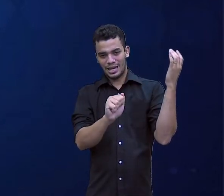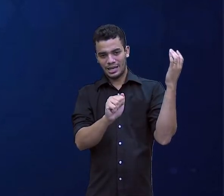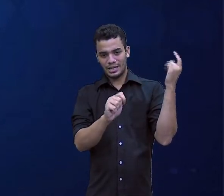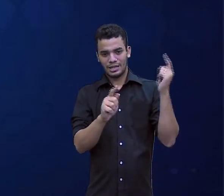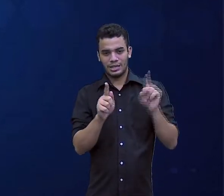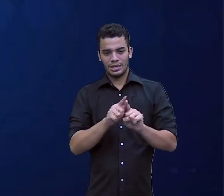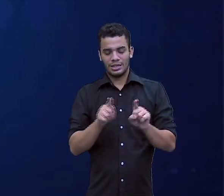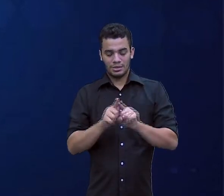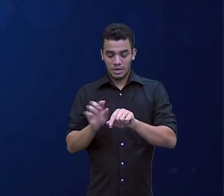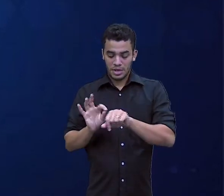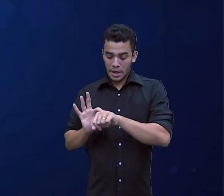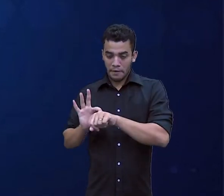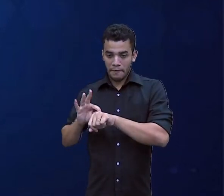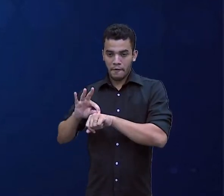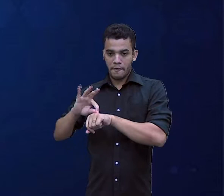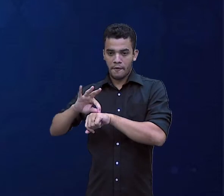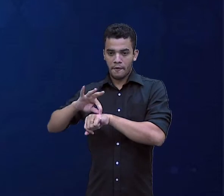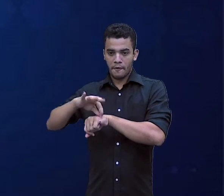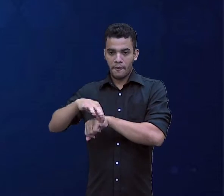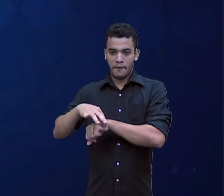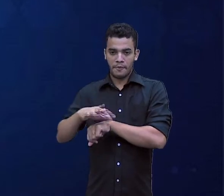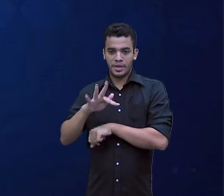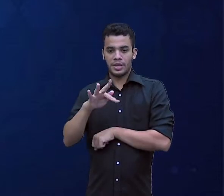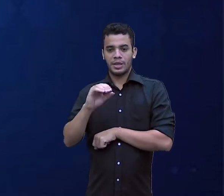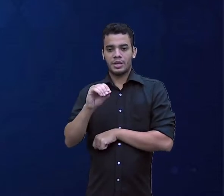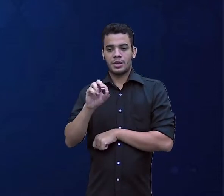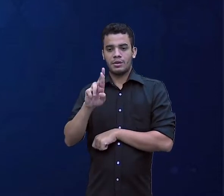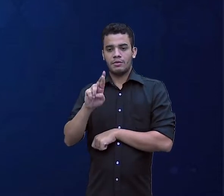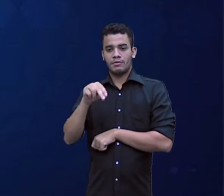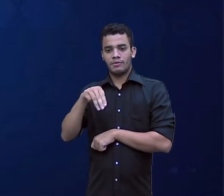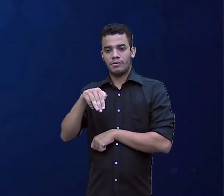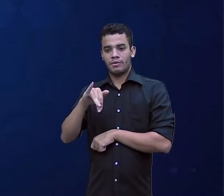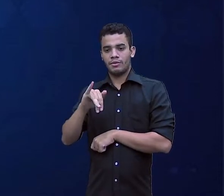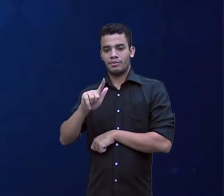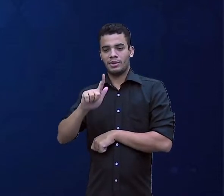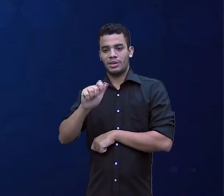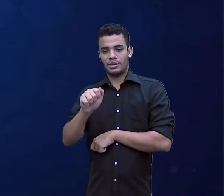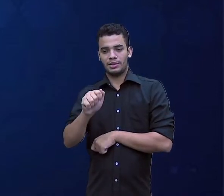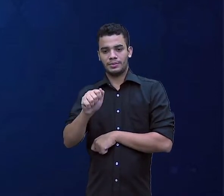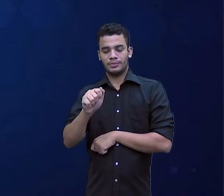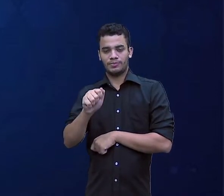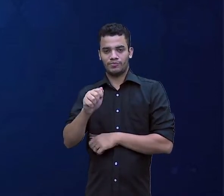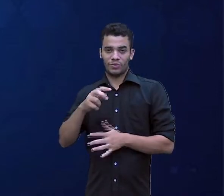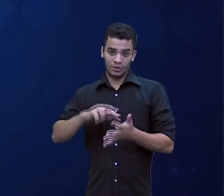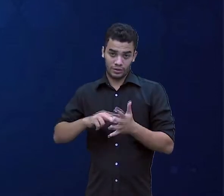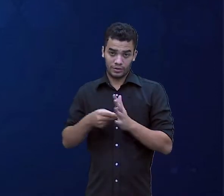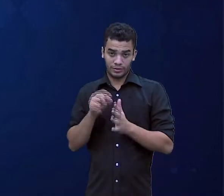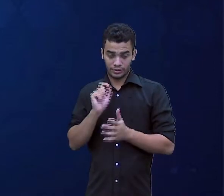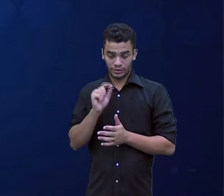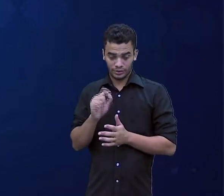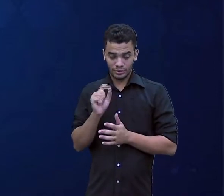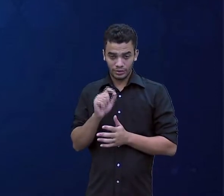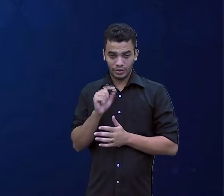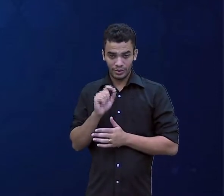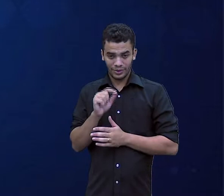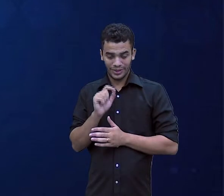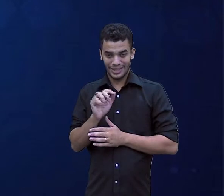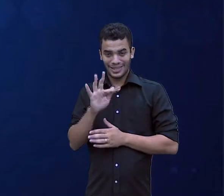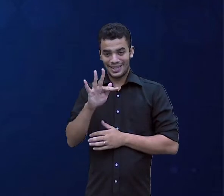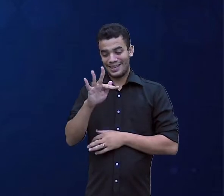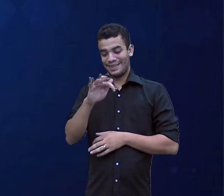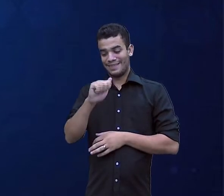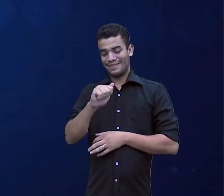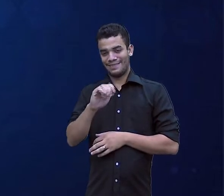uvas. Esses são exemplos de fábulas, narrativas que constroem